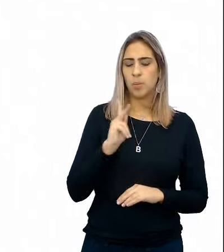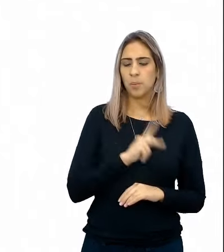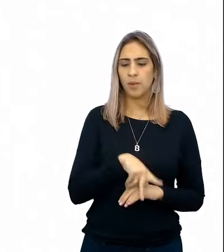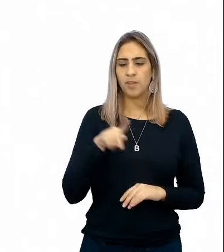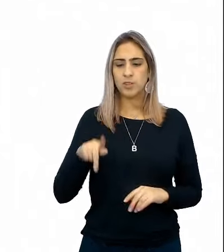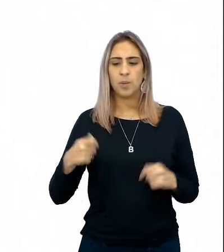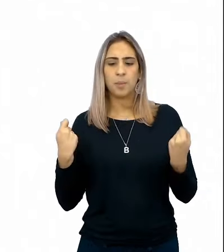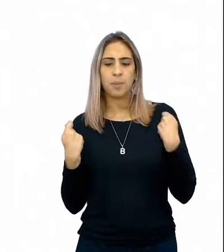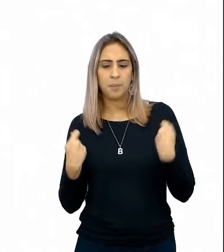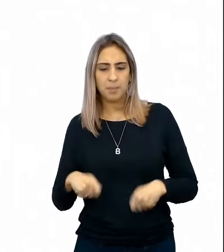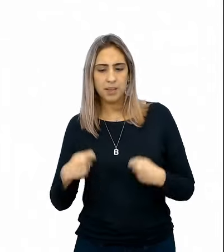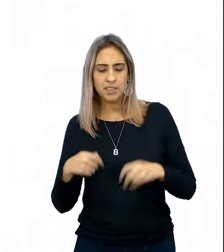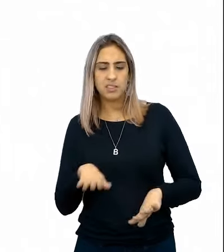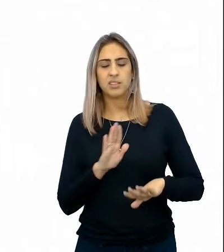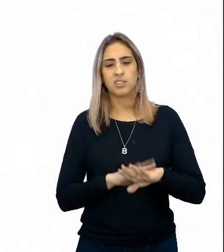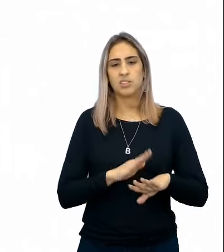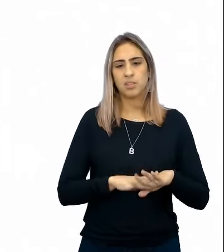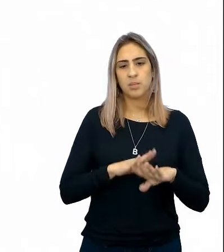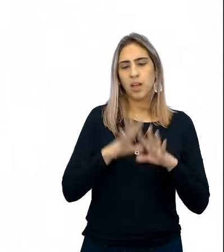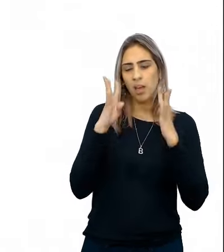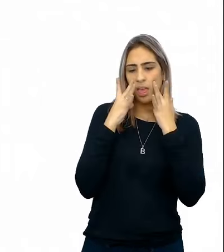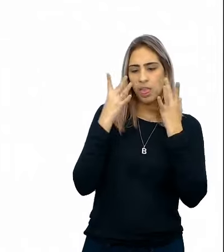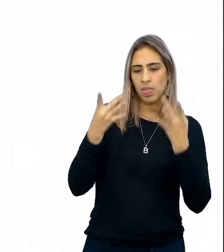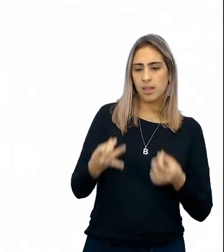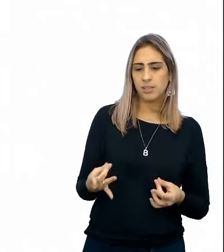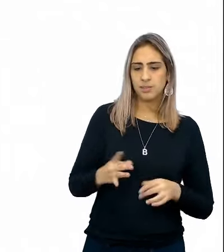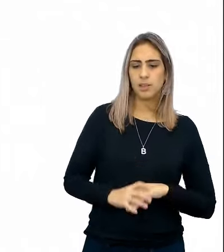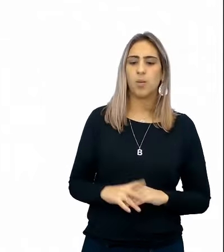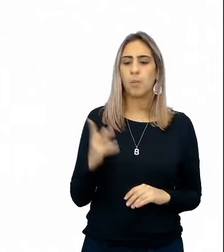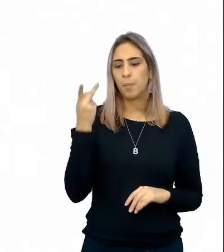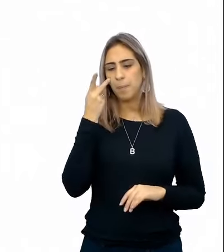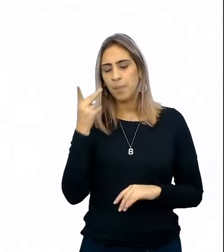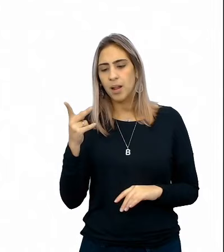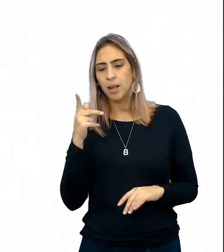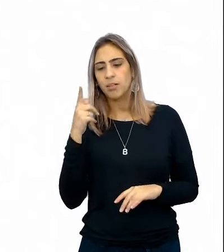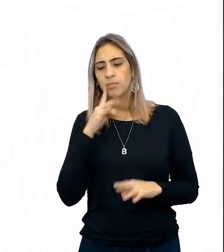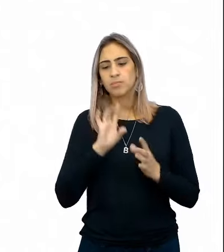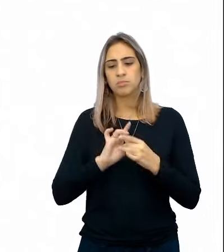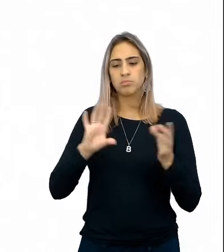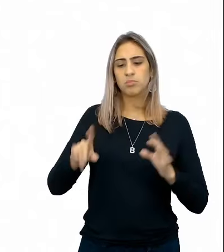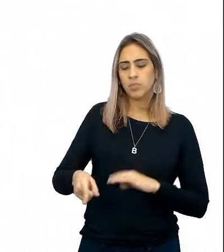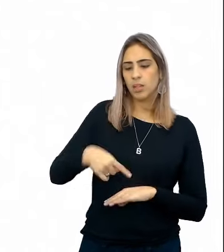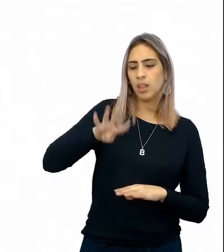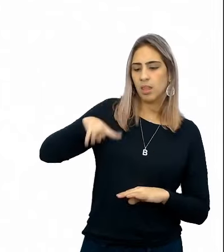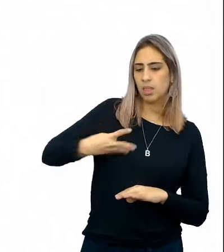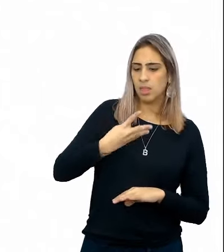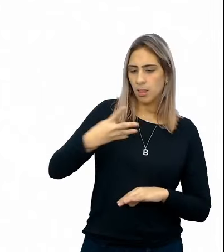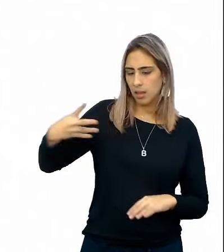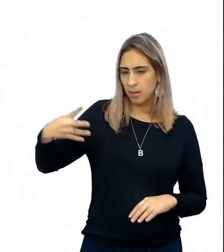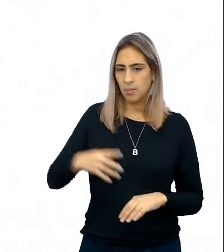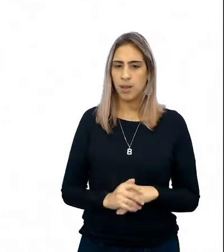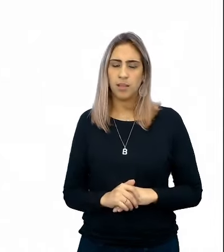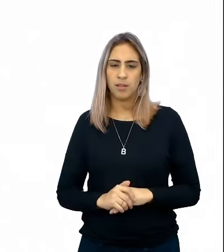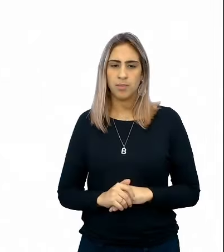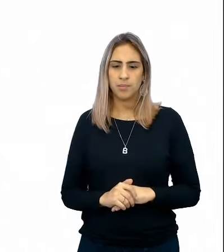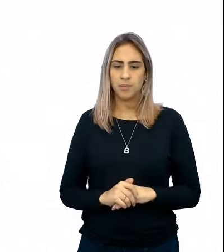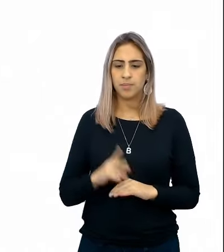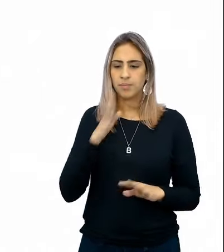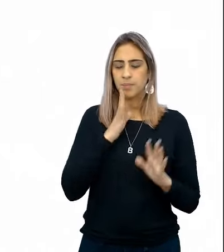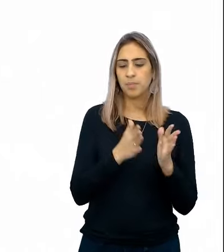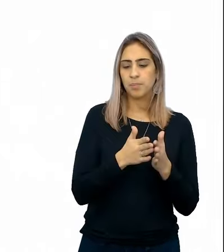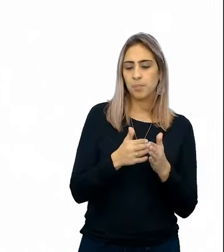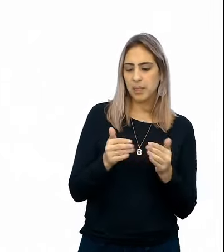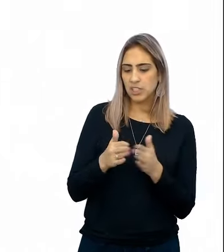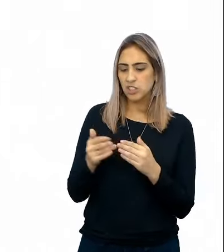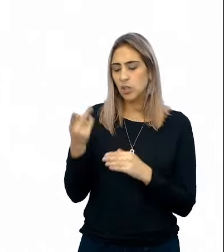professor precisa chamar a atenção para a disposição que a tabela foi construída,